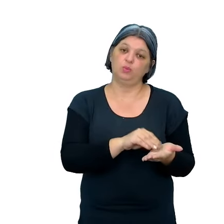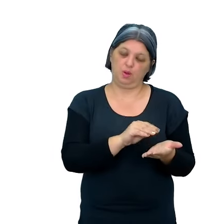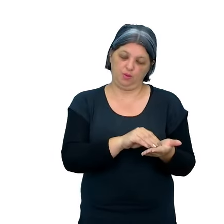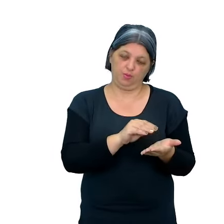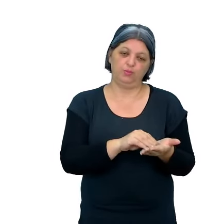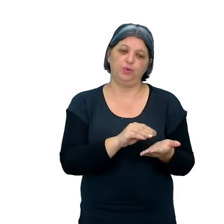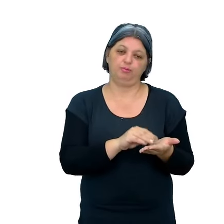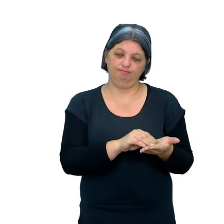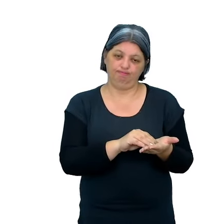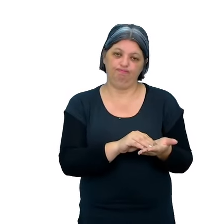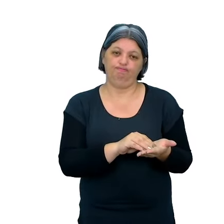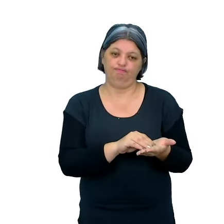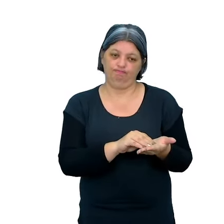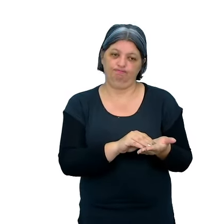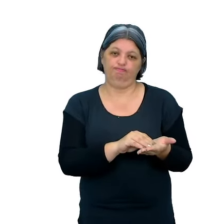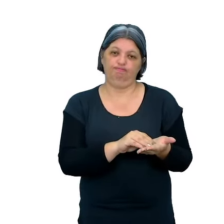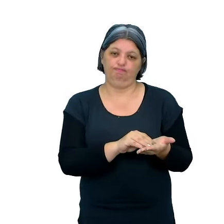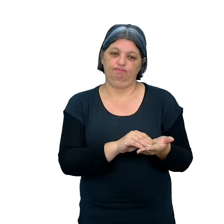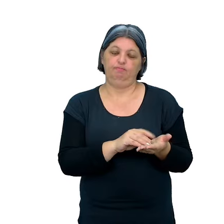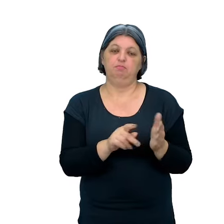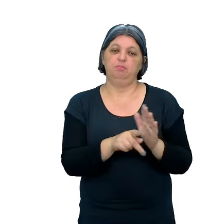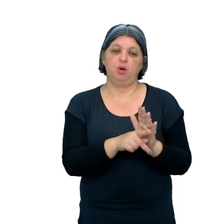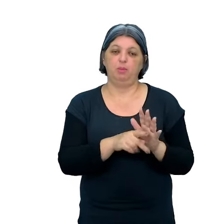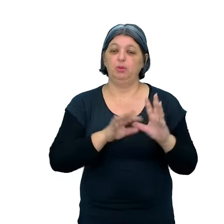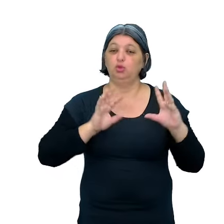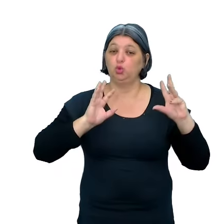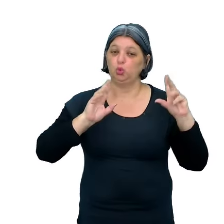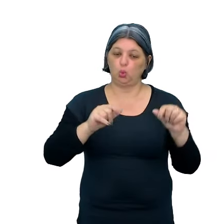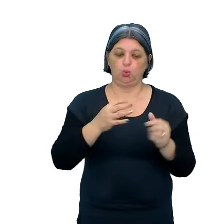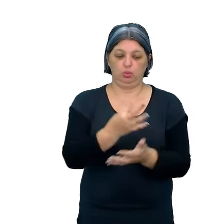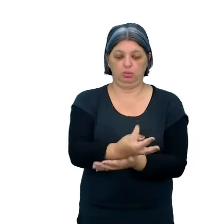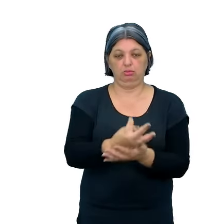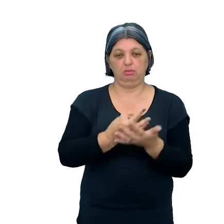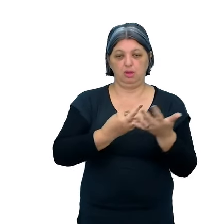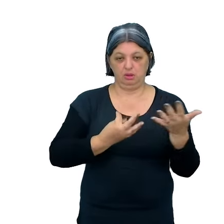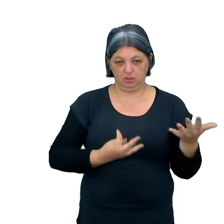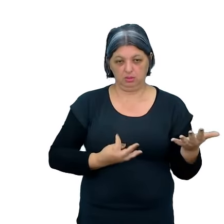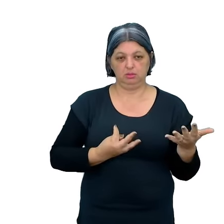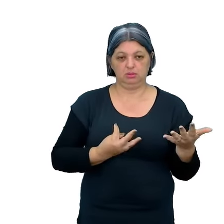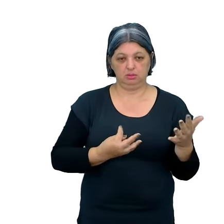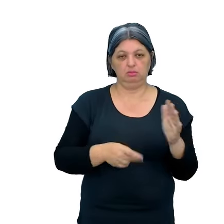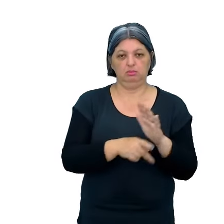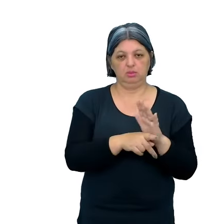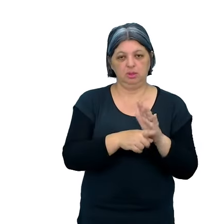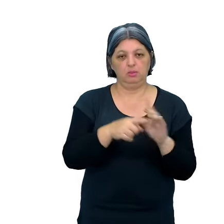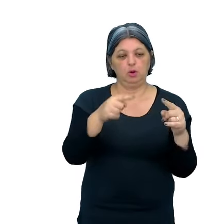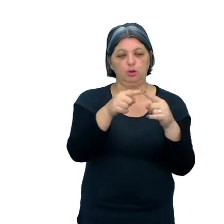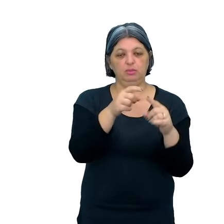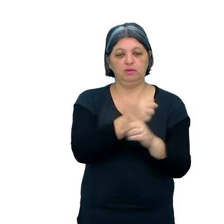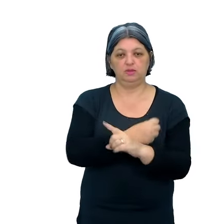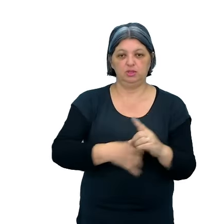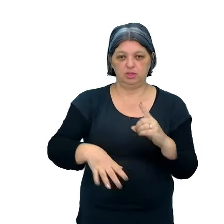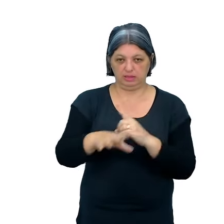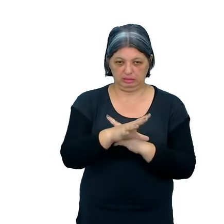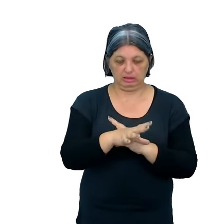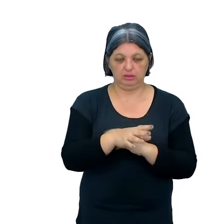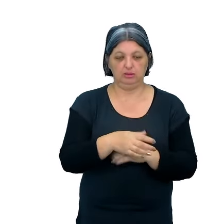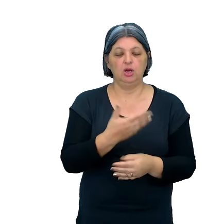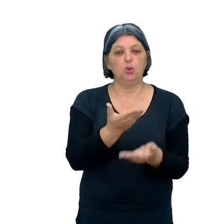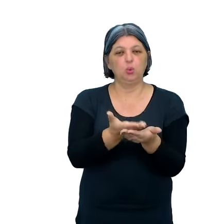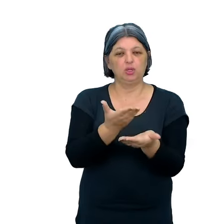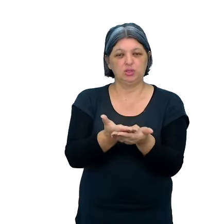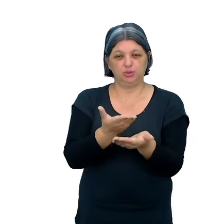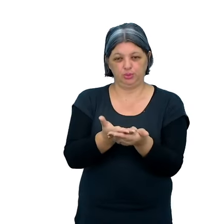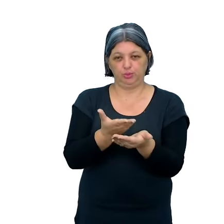para abranger todos os textos envolvidos na sociedade. Então, com os estudos,